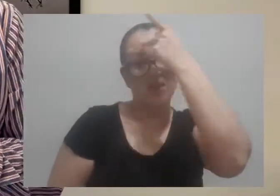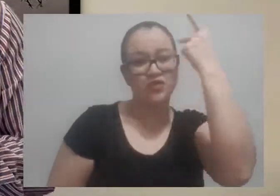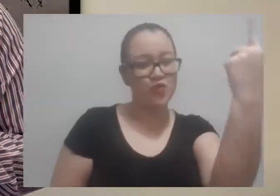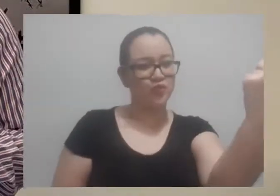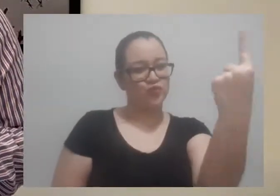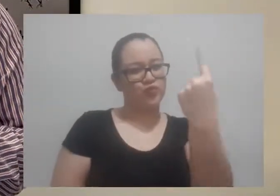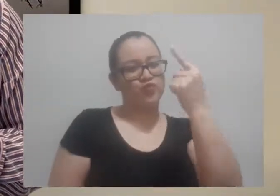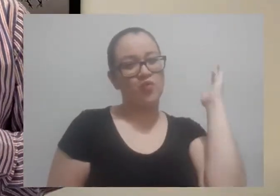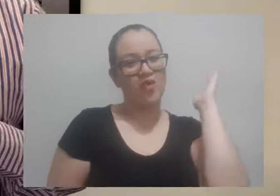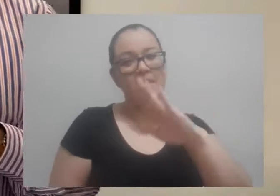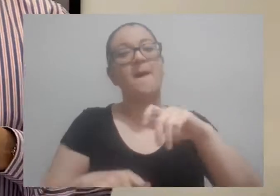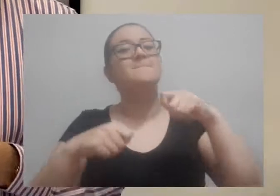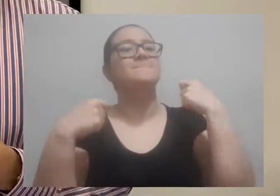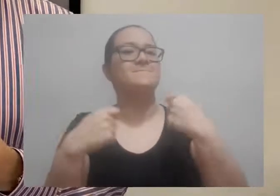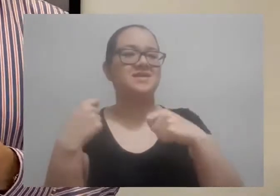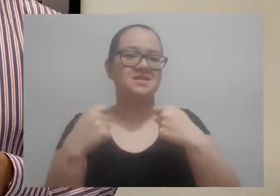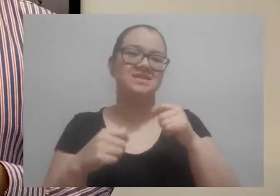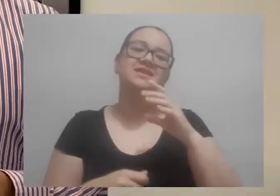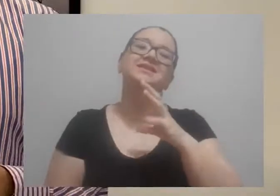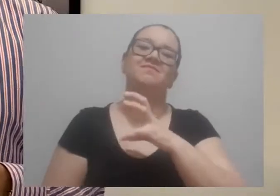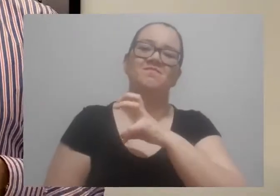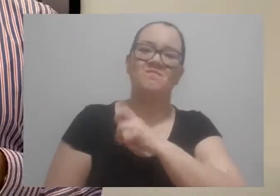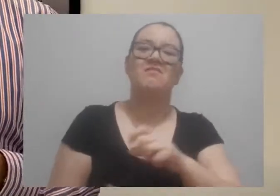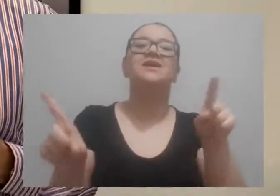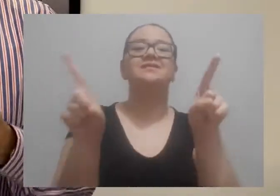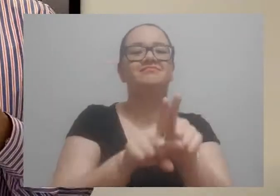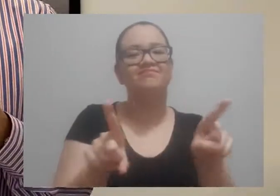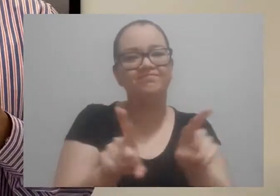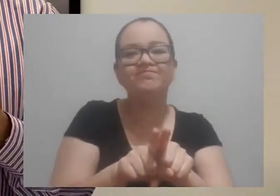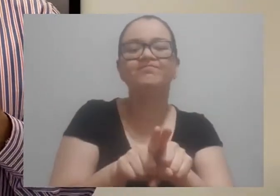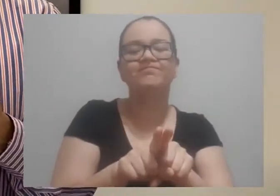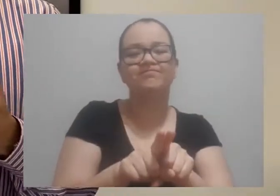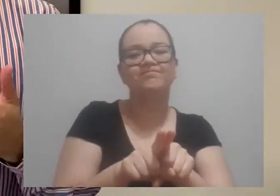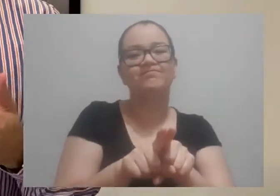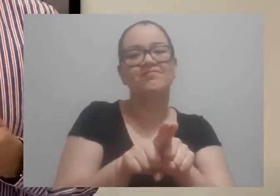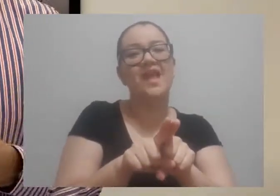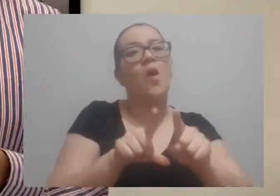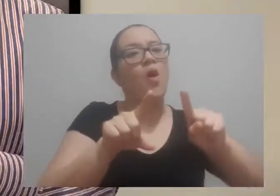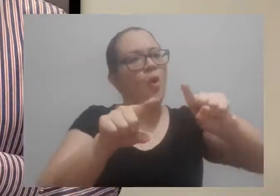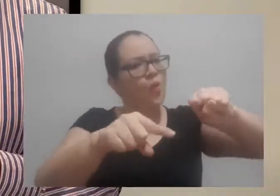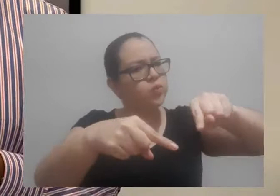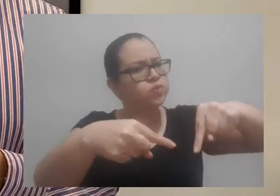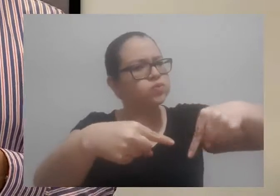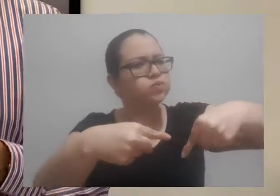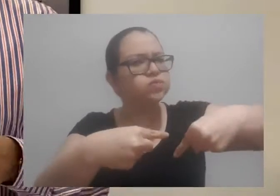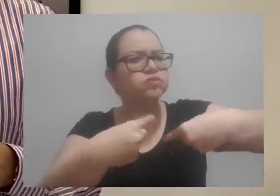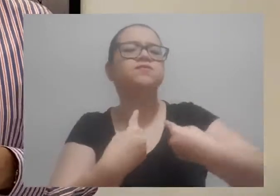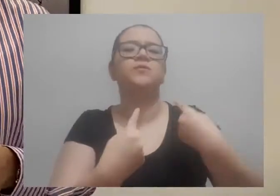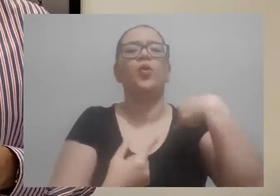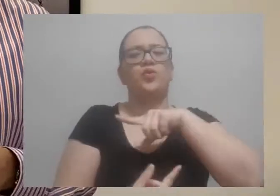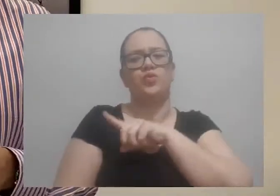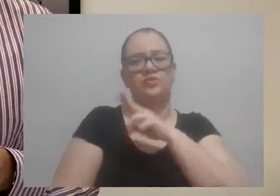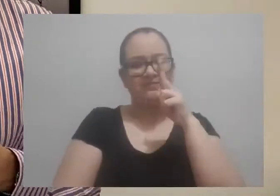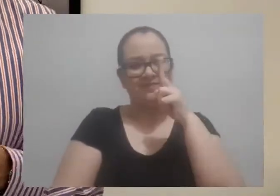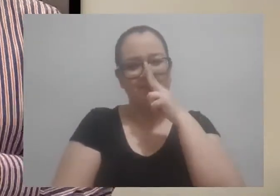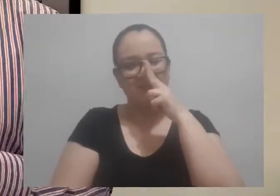Esse é o Evangelho, esse é o desafio para nós cristãos, esse é o